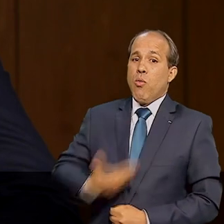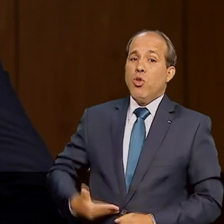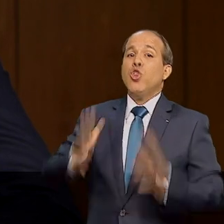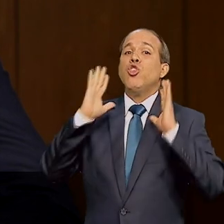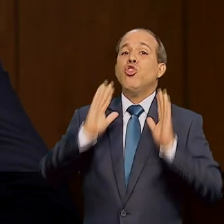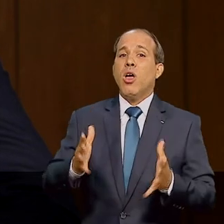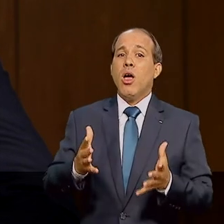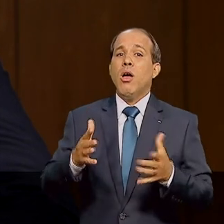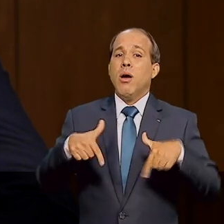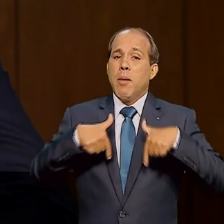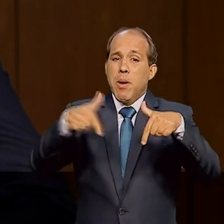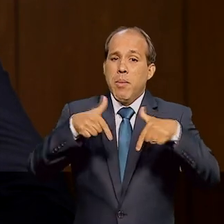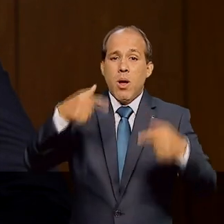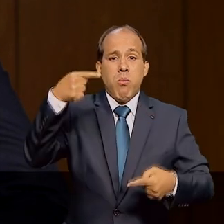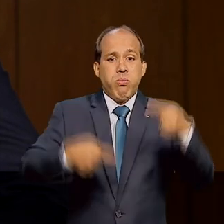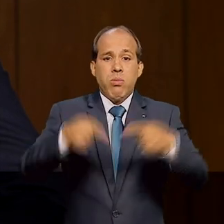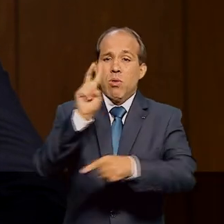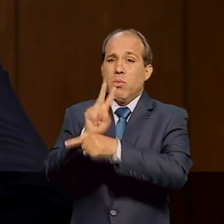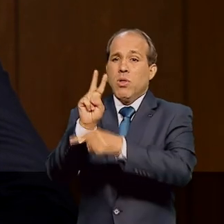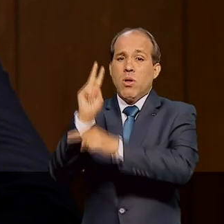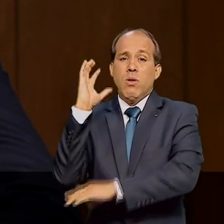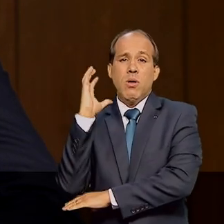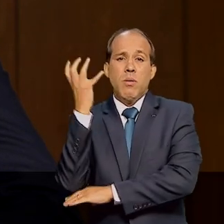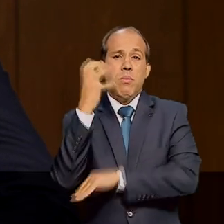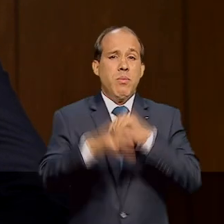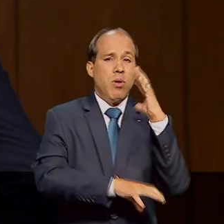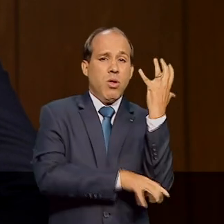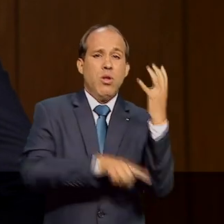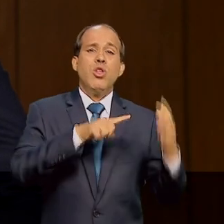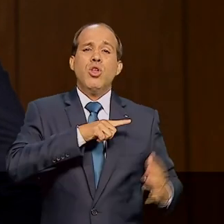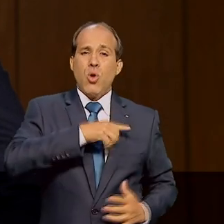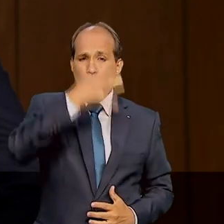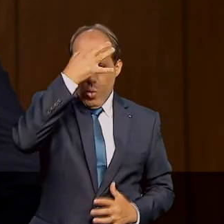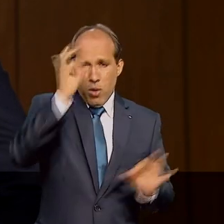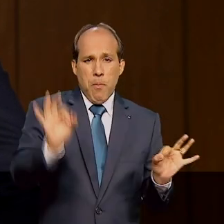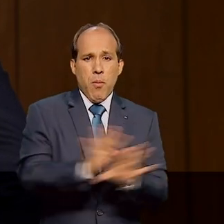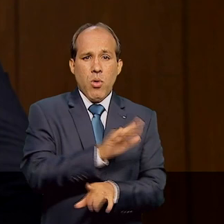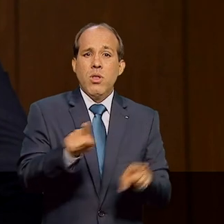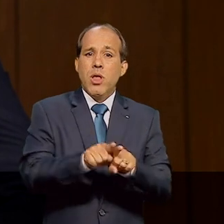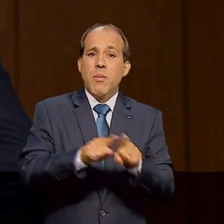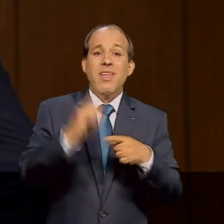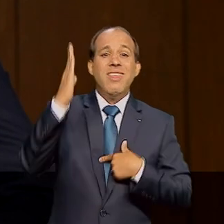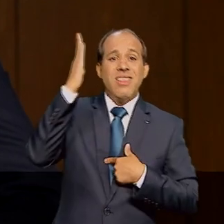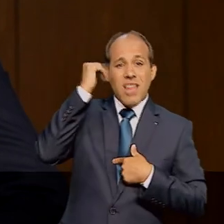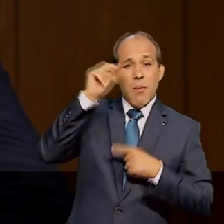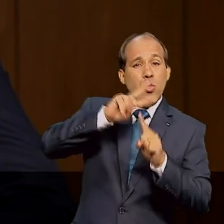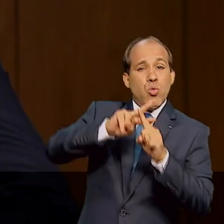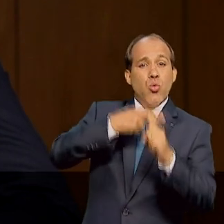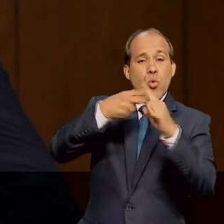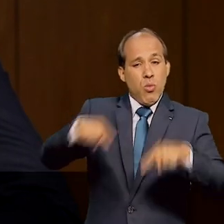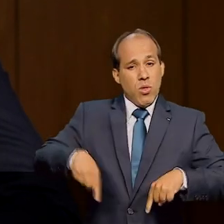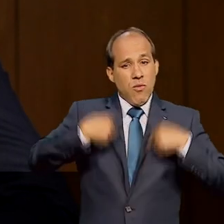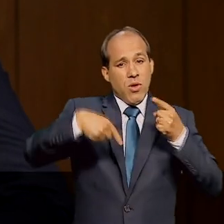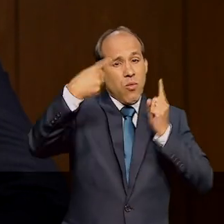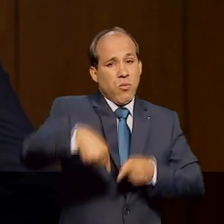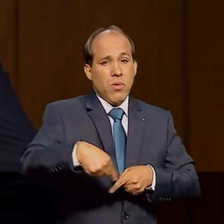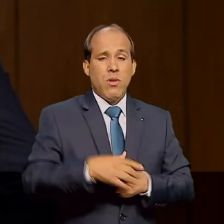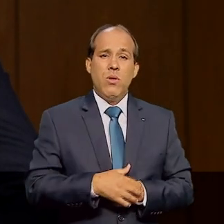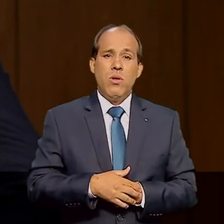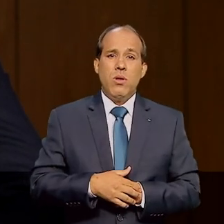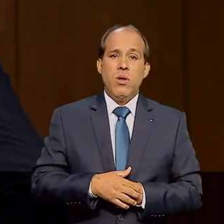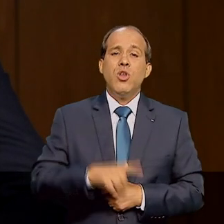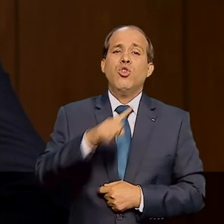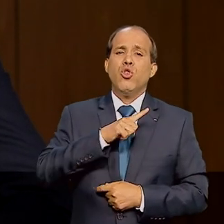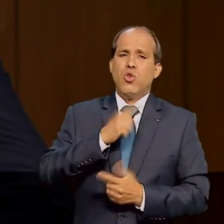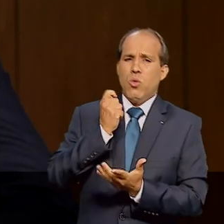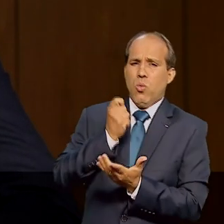meu governo vem adotando políticas de proteção ao meio ambiente de forma consciente sabendo do tubo desafio